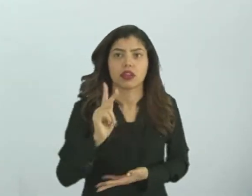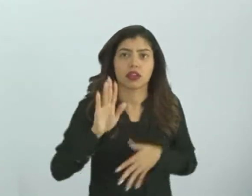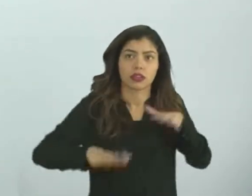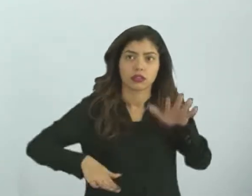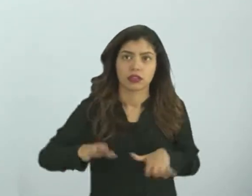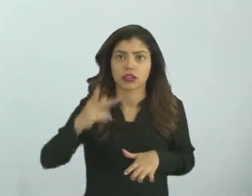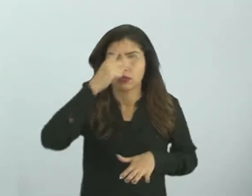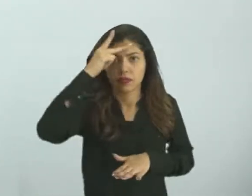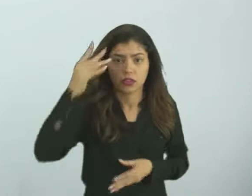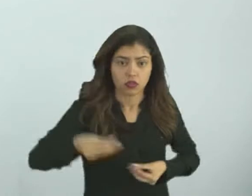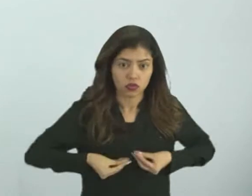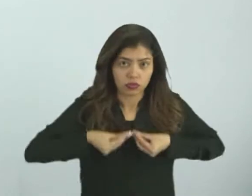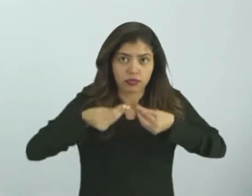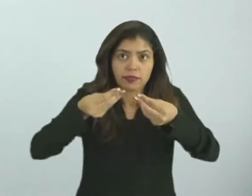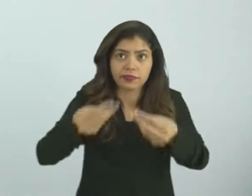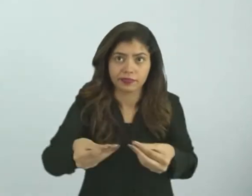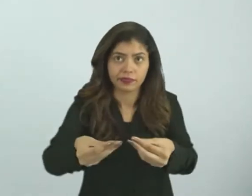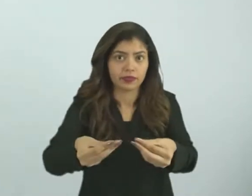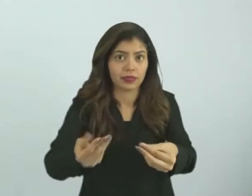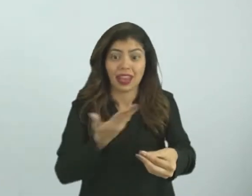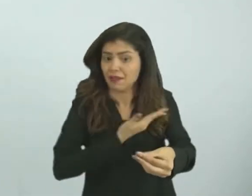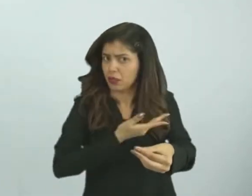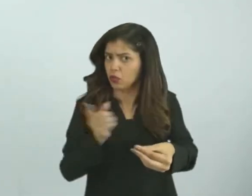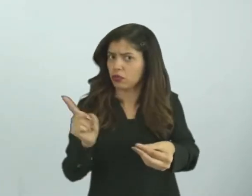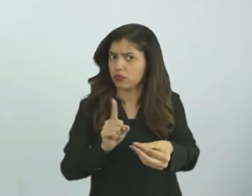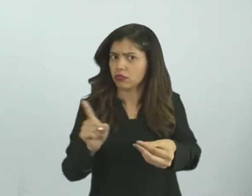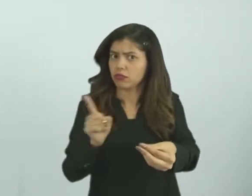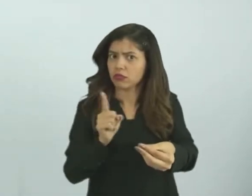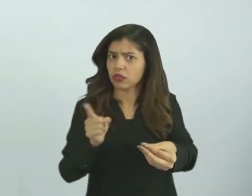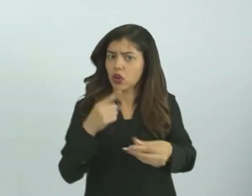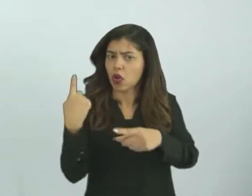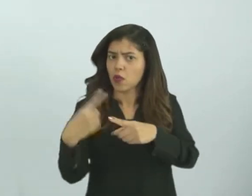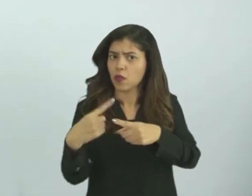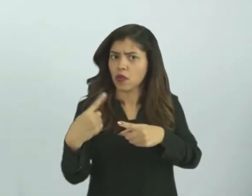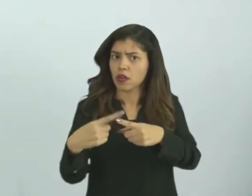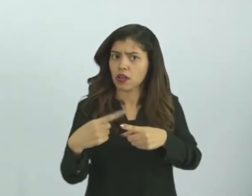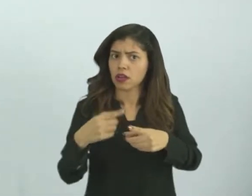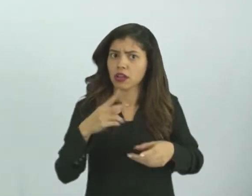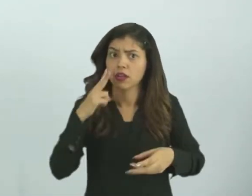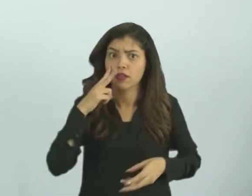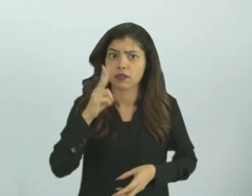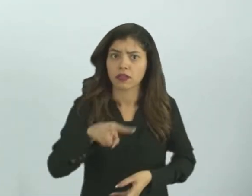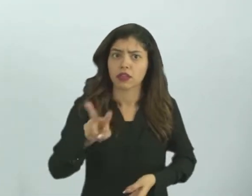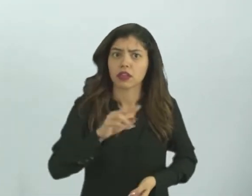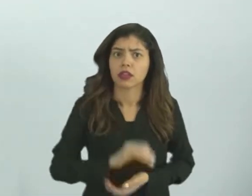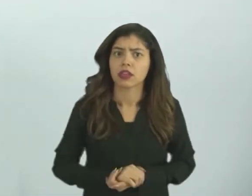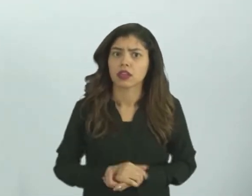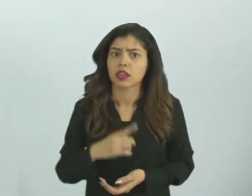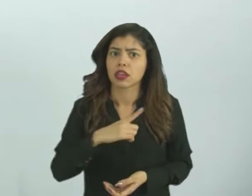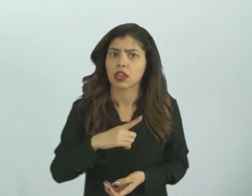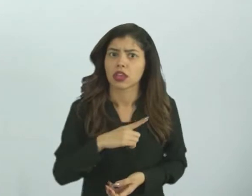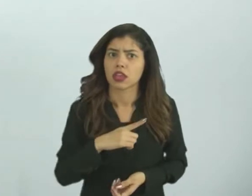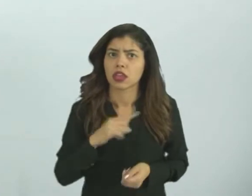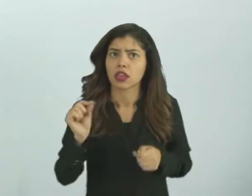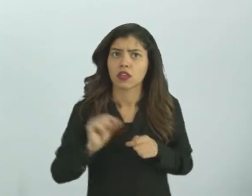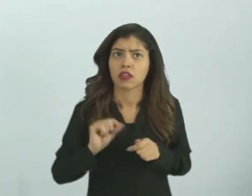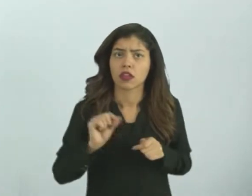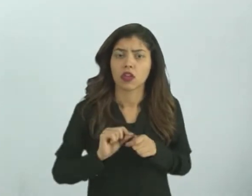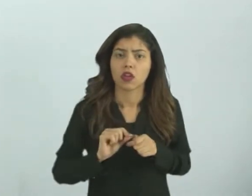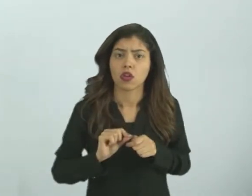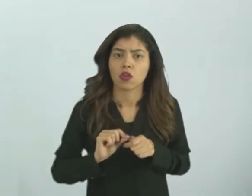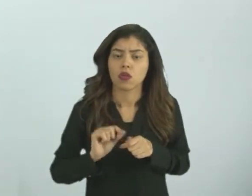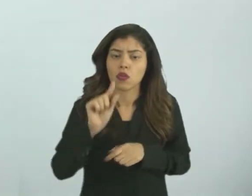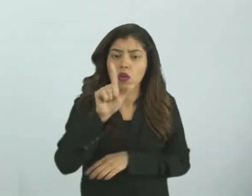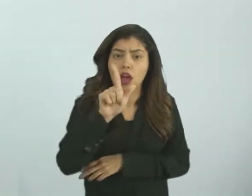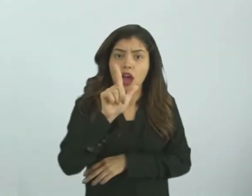uma pessoa que ela te oferece isso, ela não é muito colega, né? Então, a gente pode ver que se ela utilizar, por exemplo, a agulha que